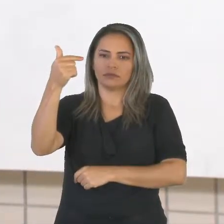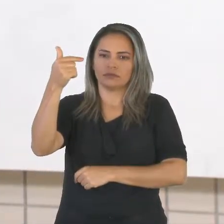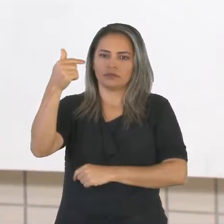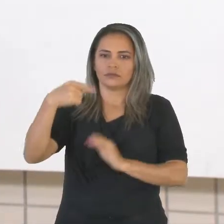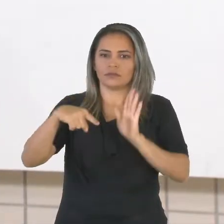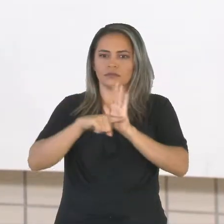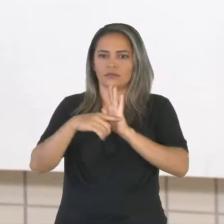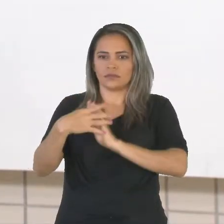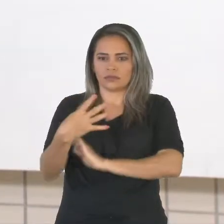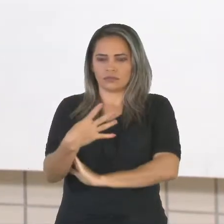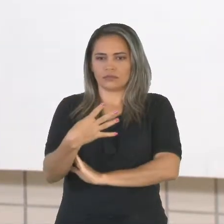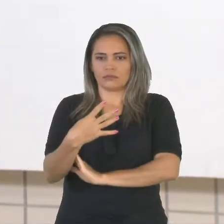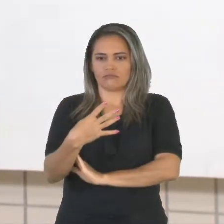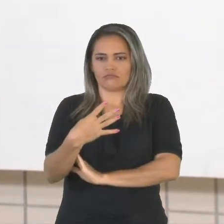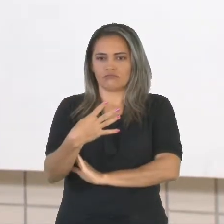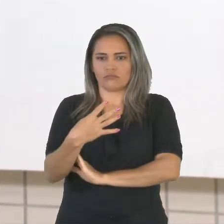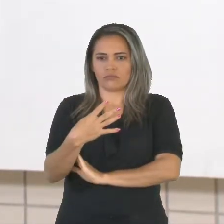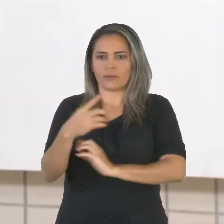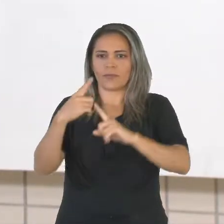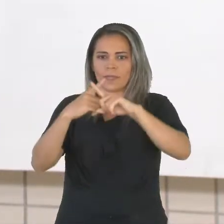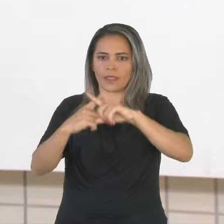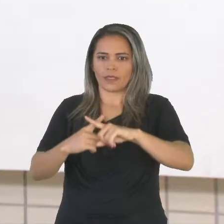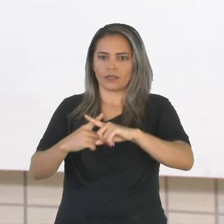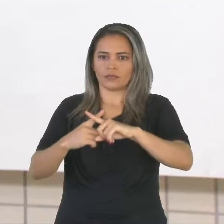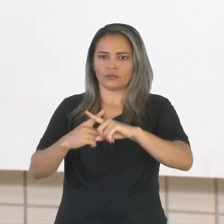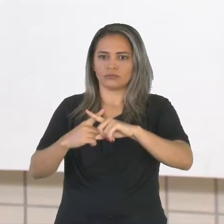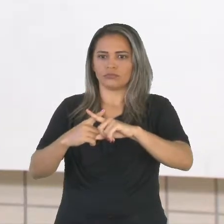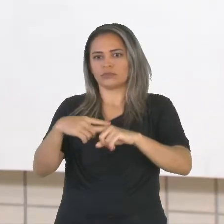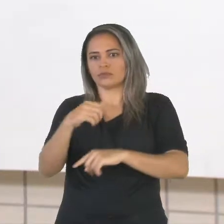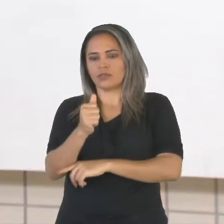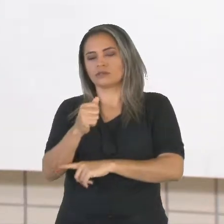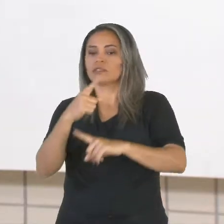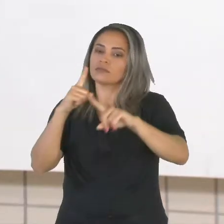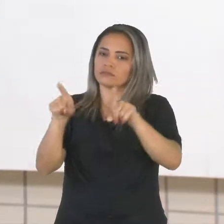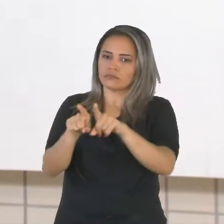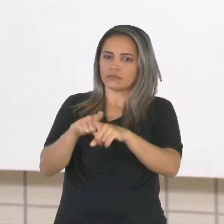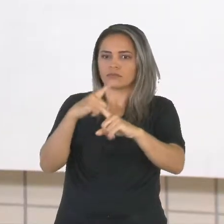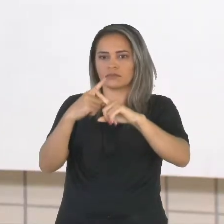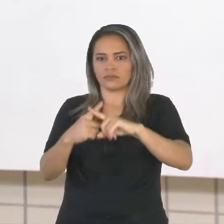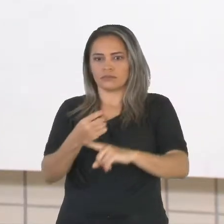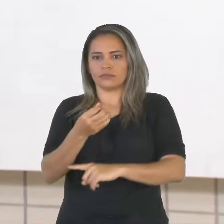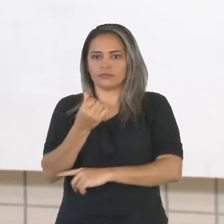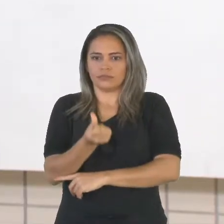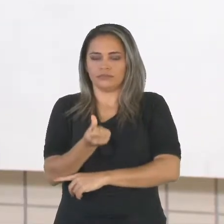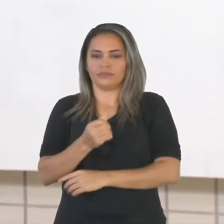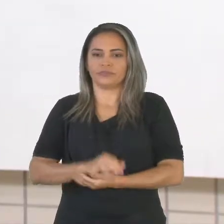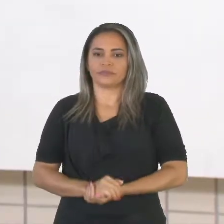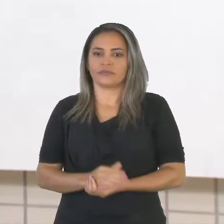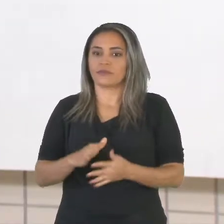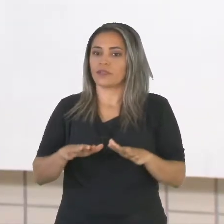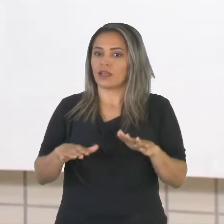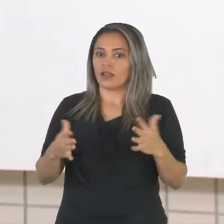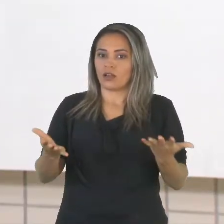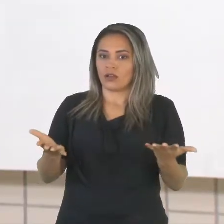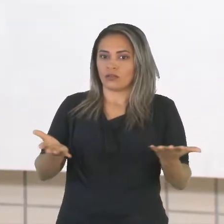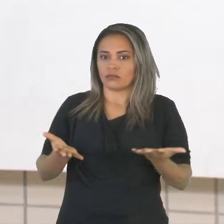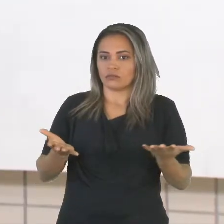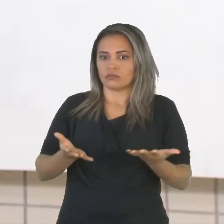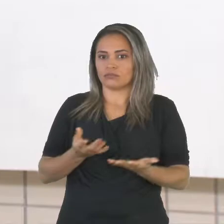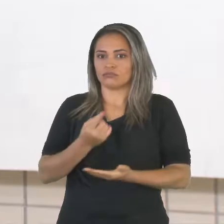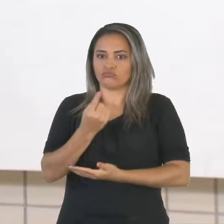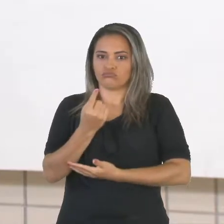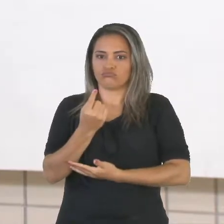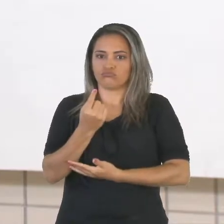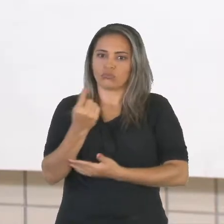menos 4, que multiplica o A e multiplica o C. Bom, na multiplicação 1 é elemento neutro,